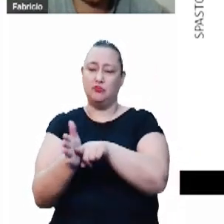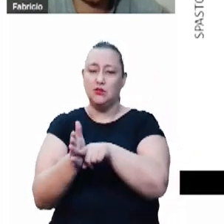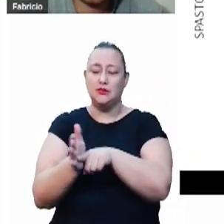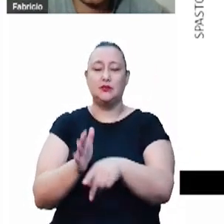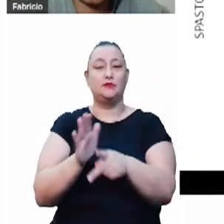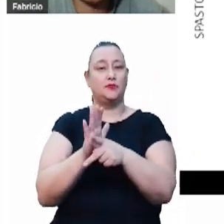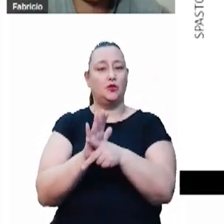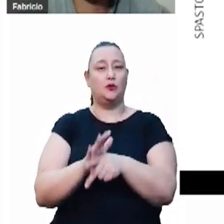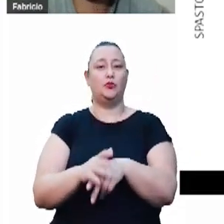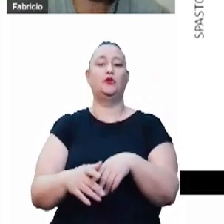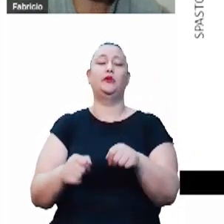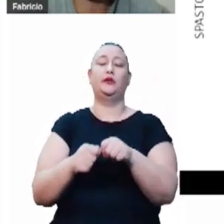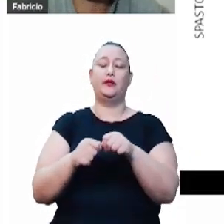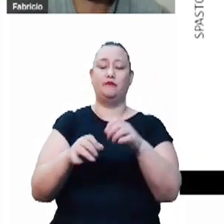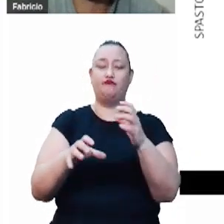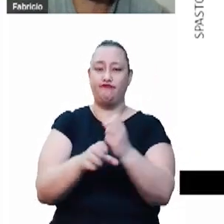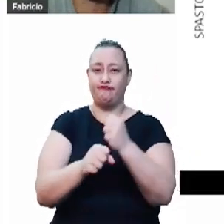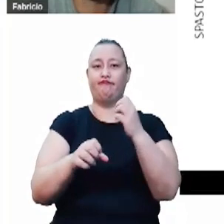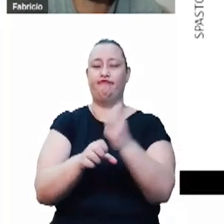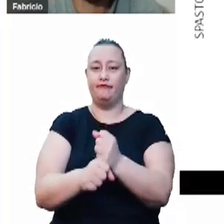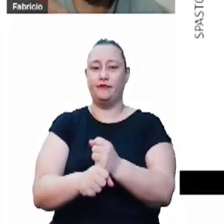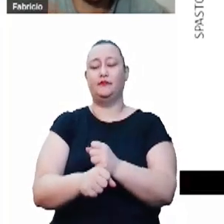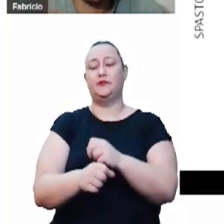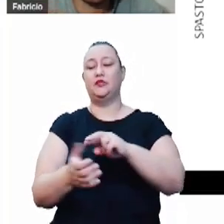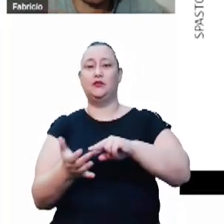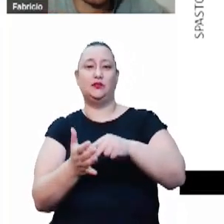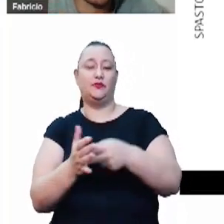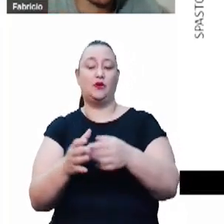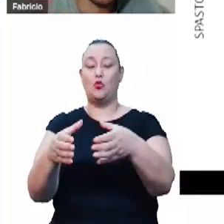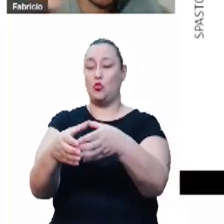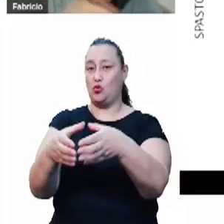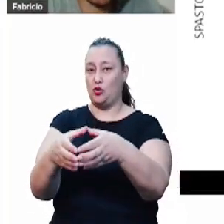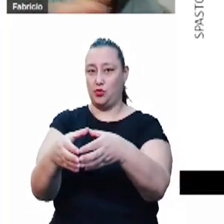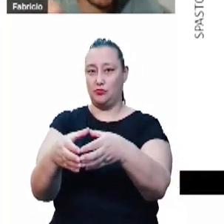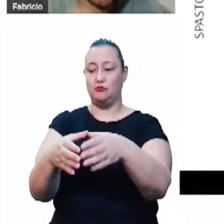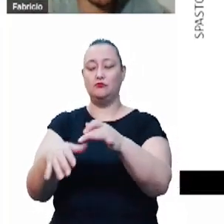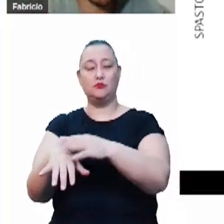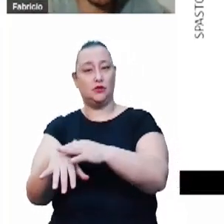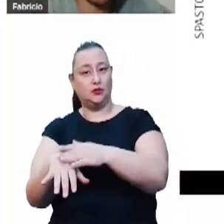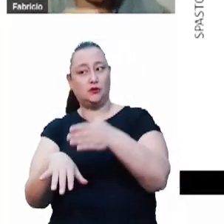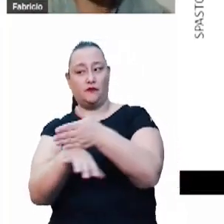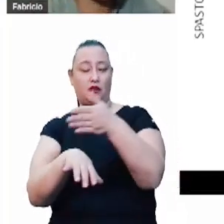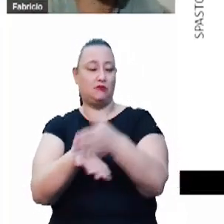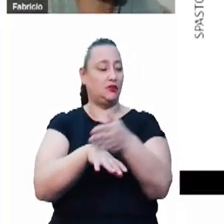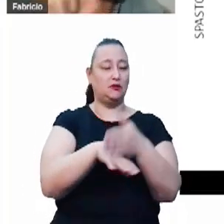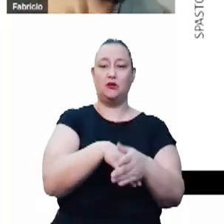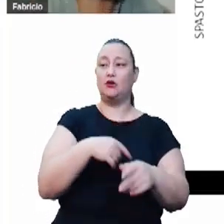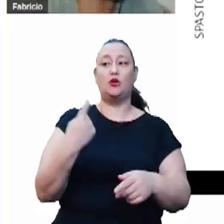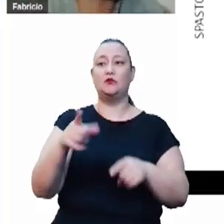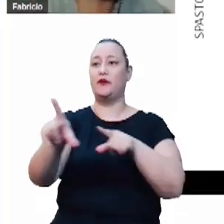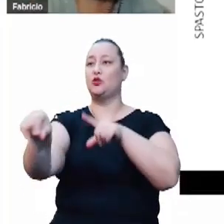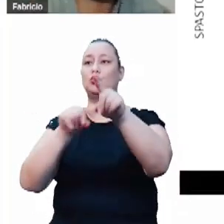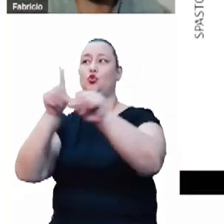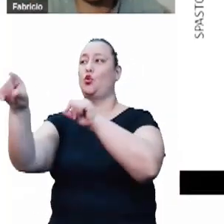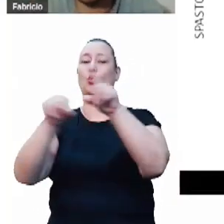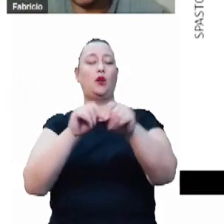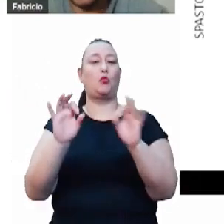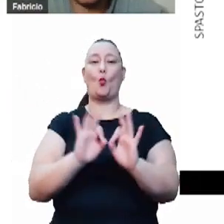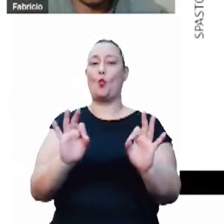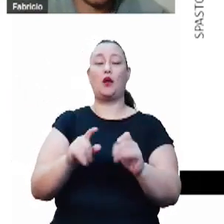que ele é randomizado, ou seja, é um grupo de pacientes que vai entrando aleatório, a gente não vai selecionando,